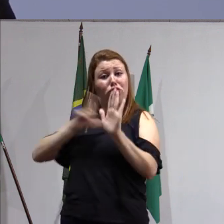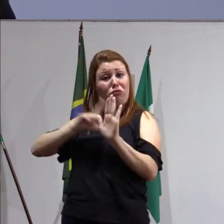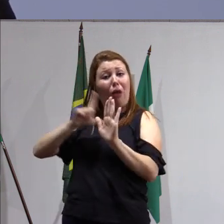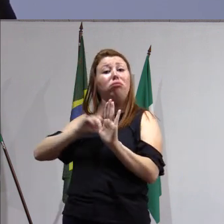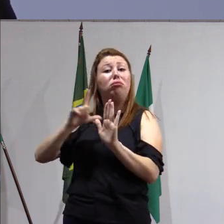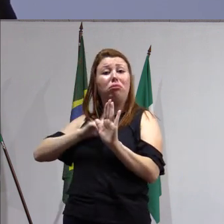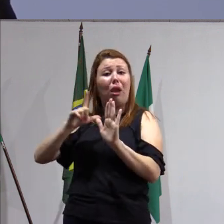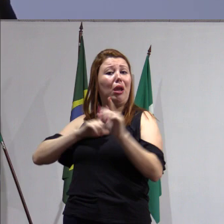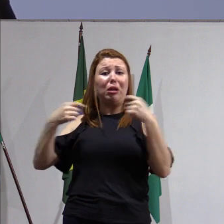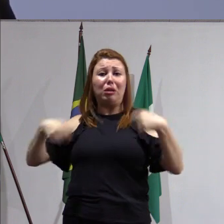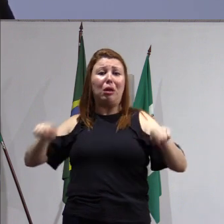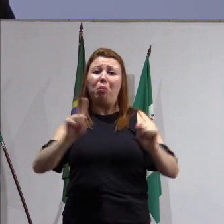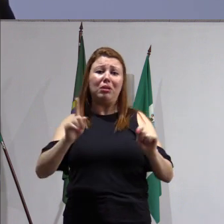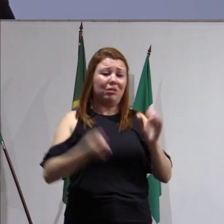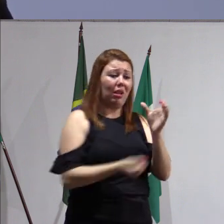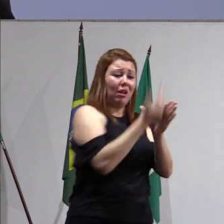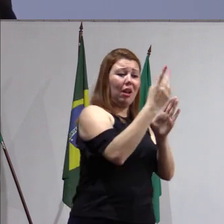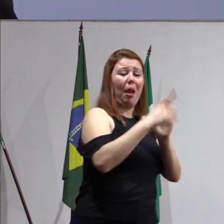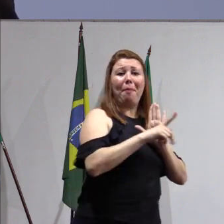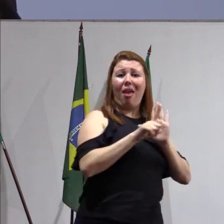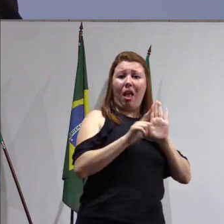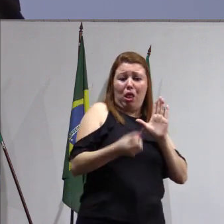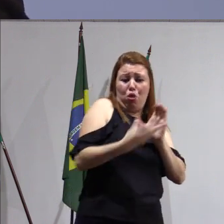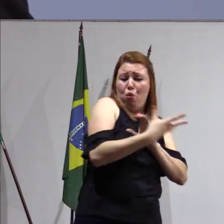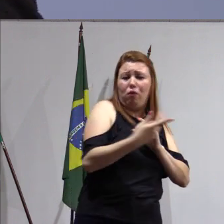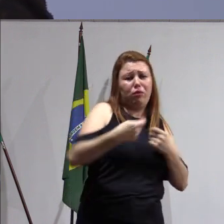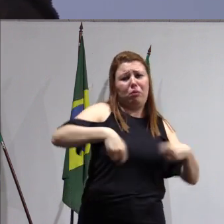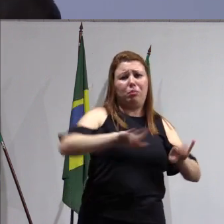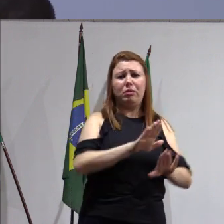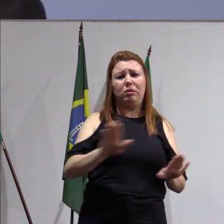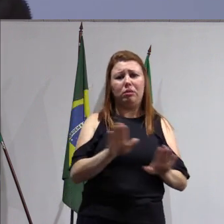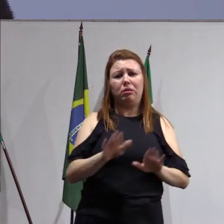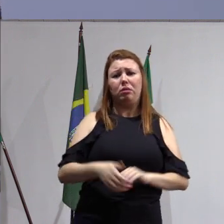necessidade de instituição de um novo programa. Era isso. Muito obrigado, professor.